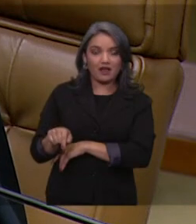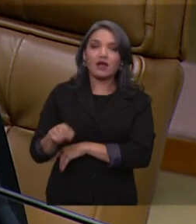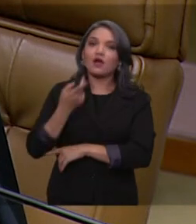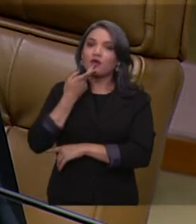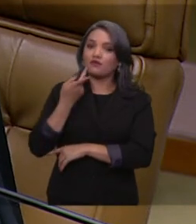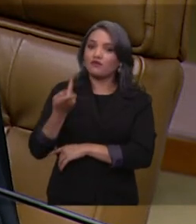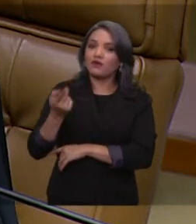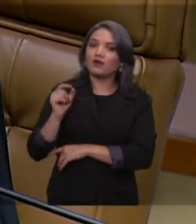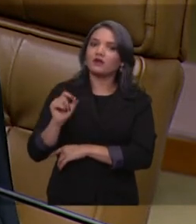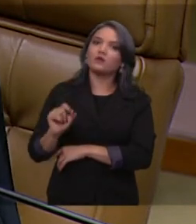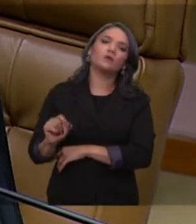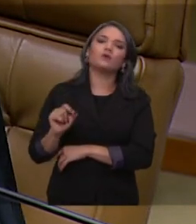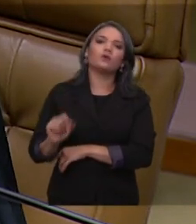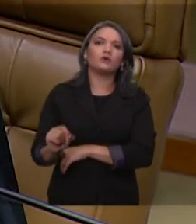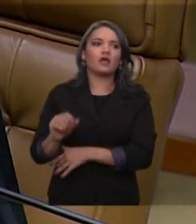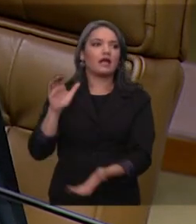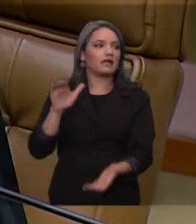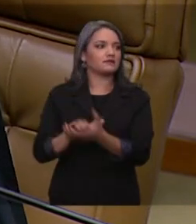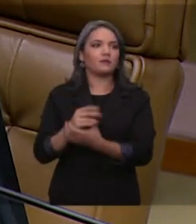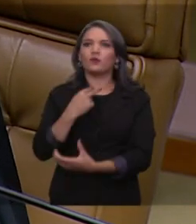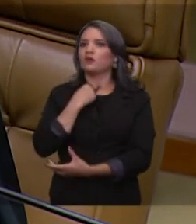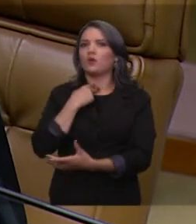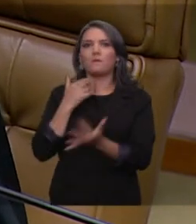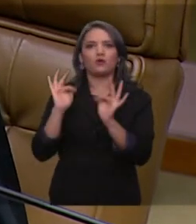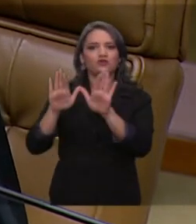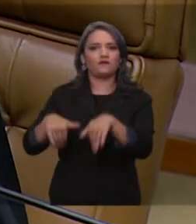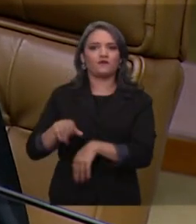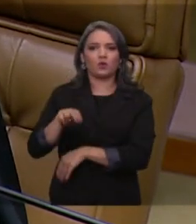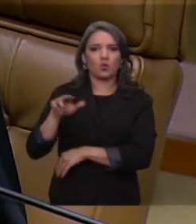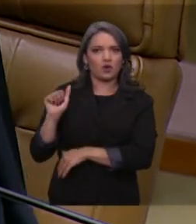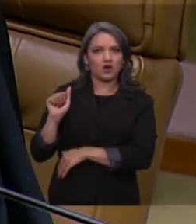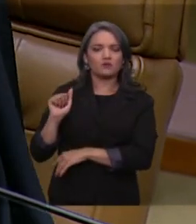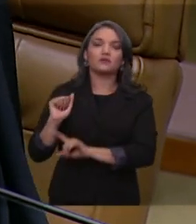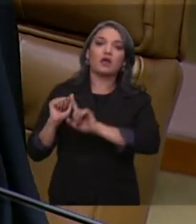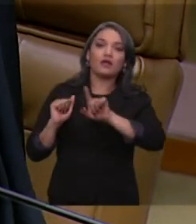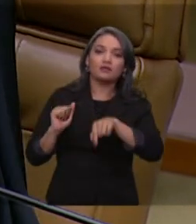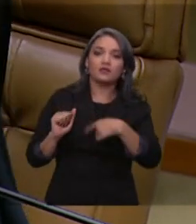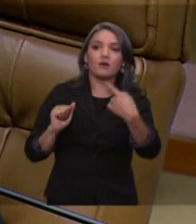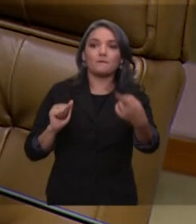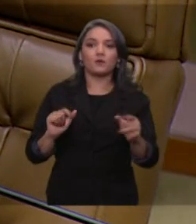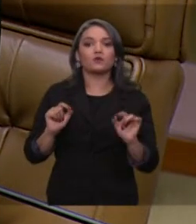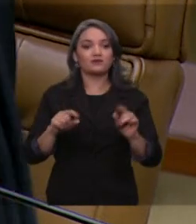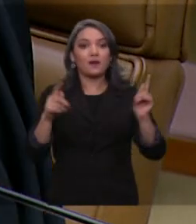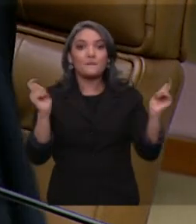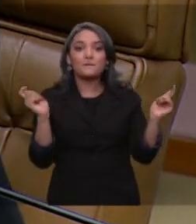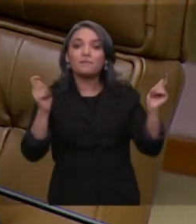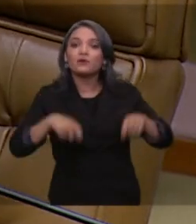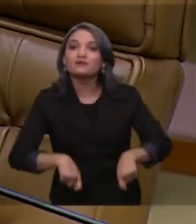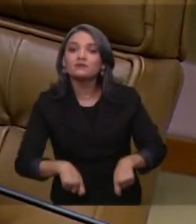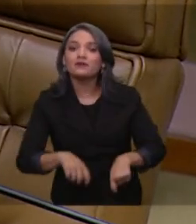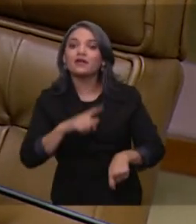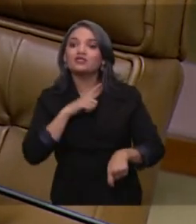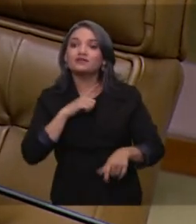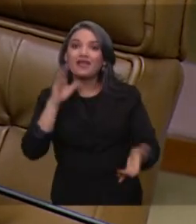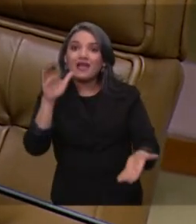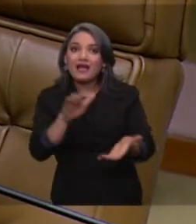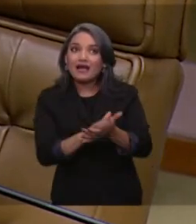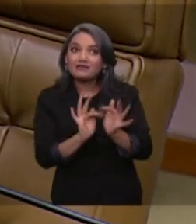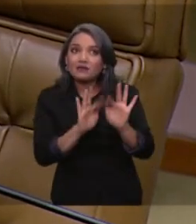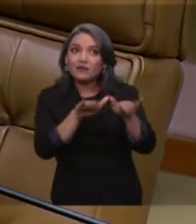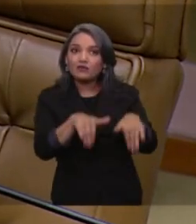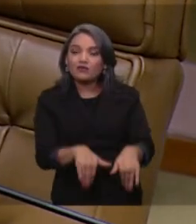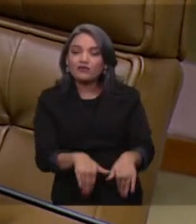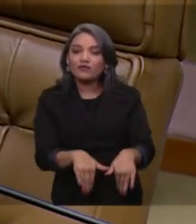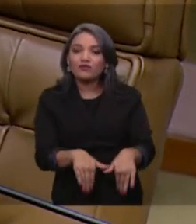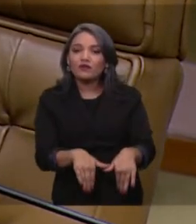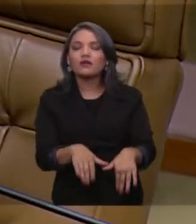indissolúvel, tanto que só posteriormente a possibilidade de dissolução do casamento foi